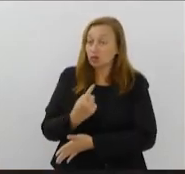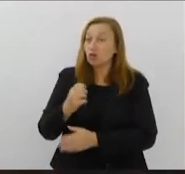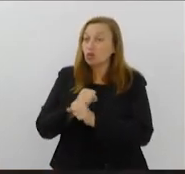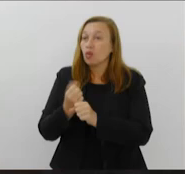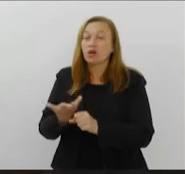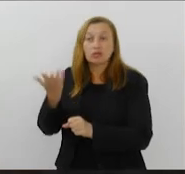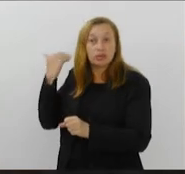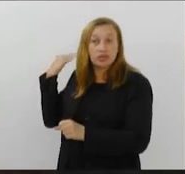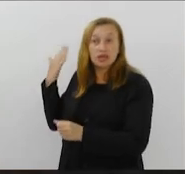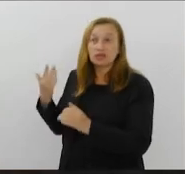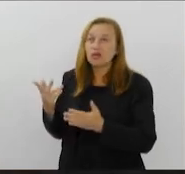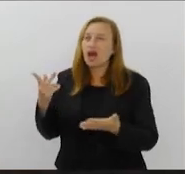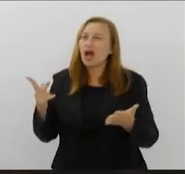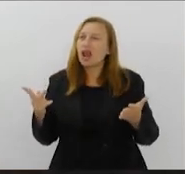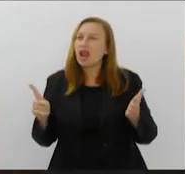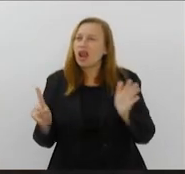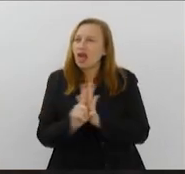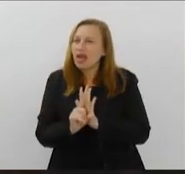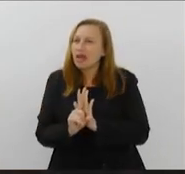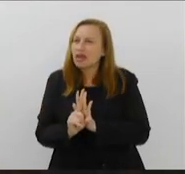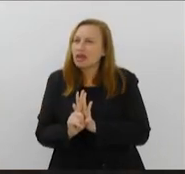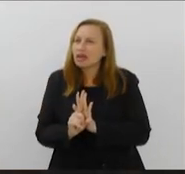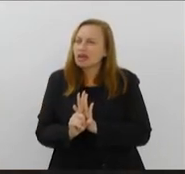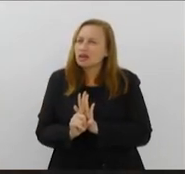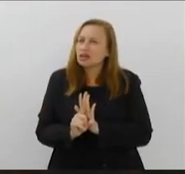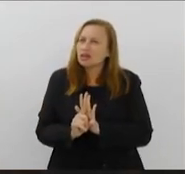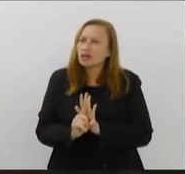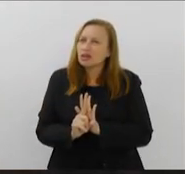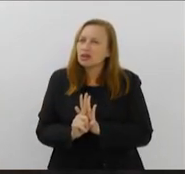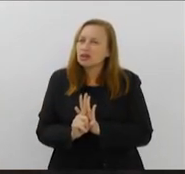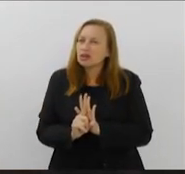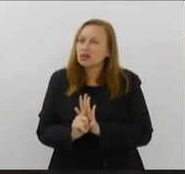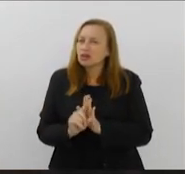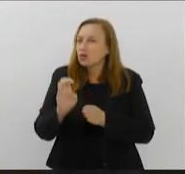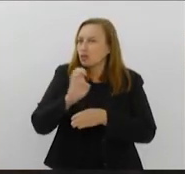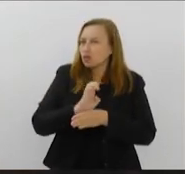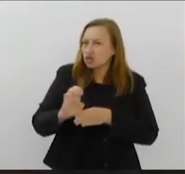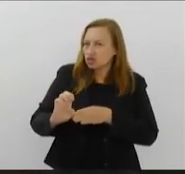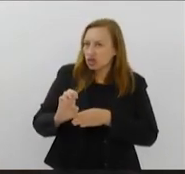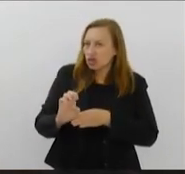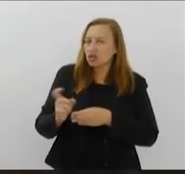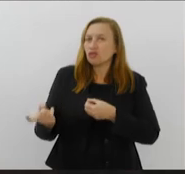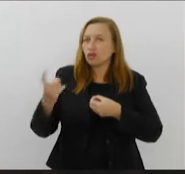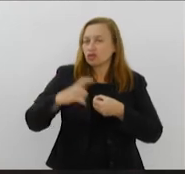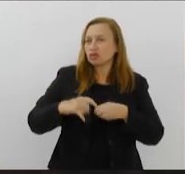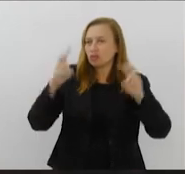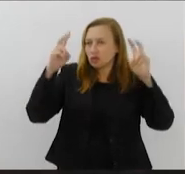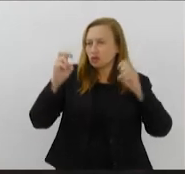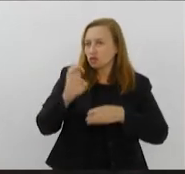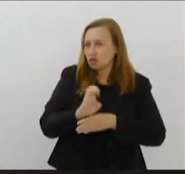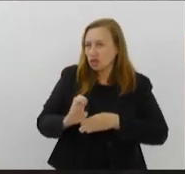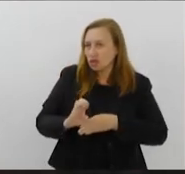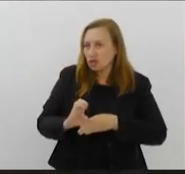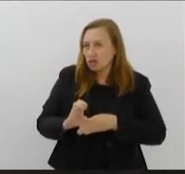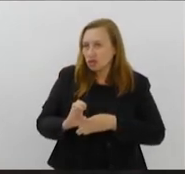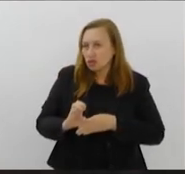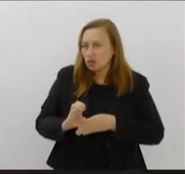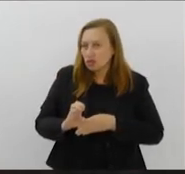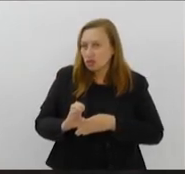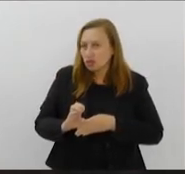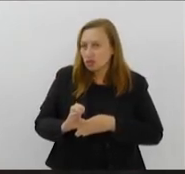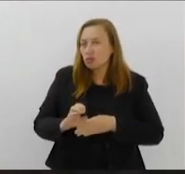passado a lei que considera o estágio, aqui falando, já voltando no assunto do estágio, o